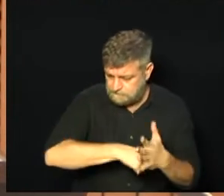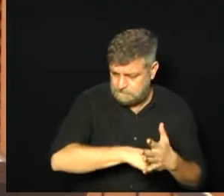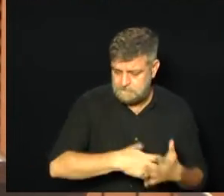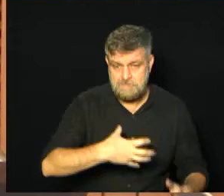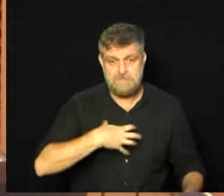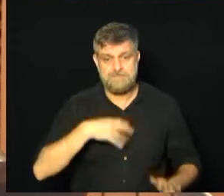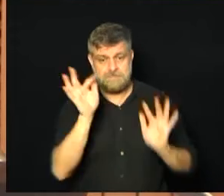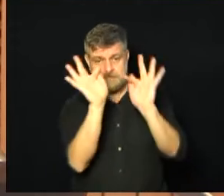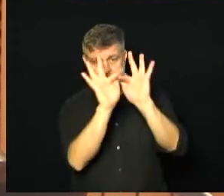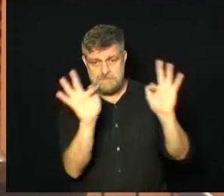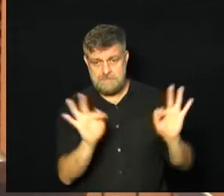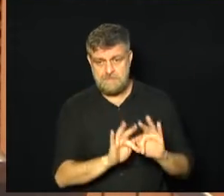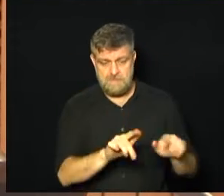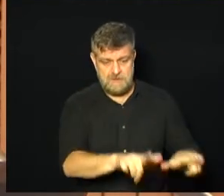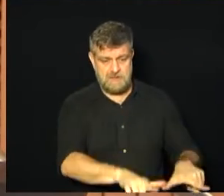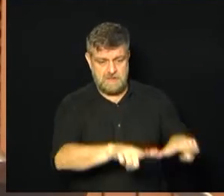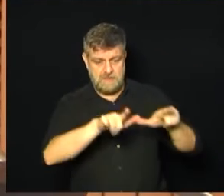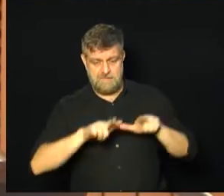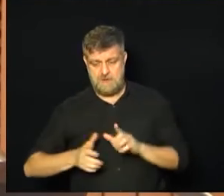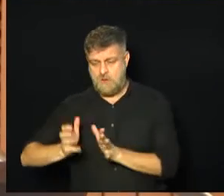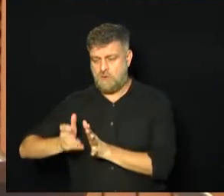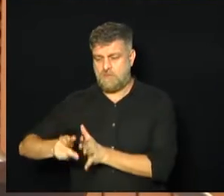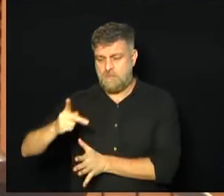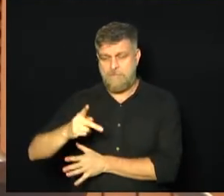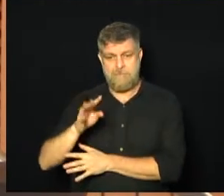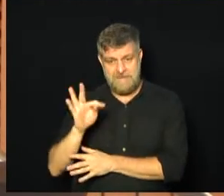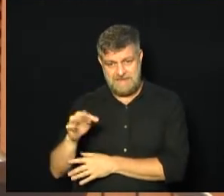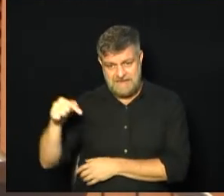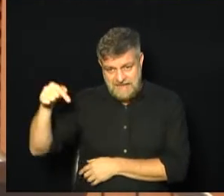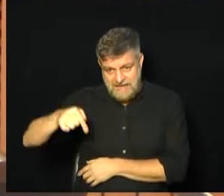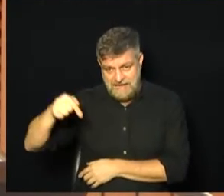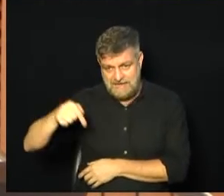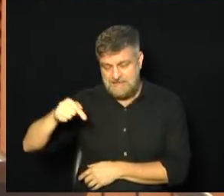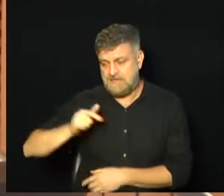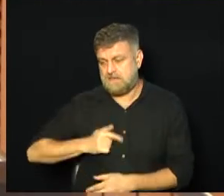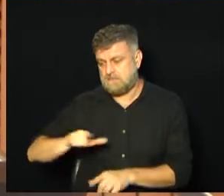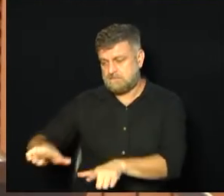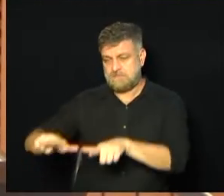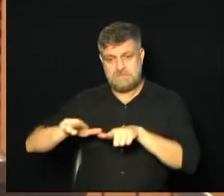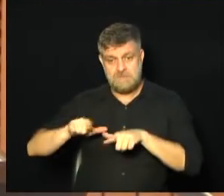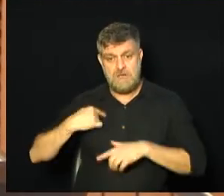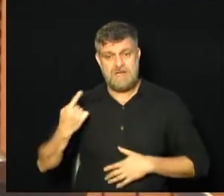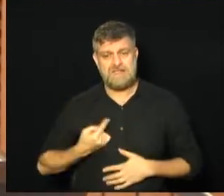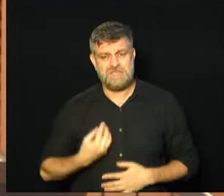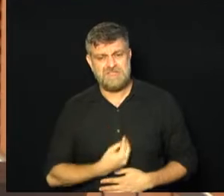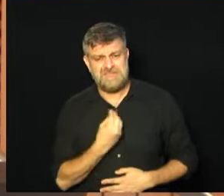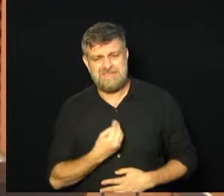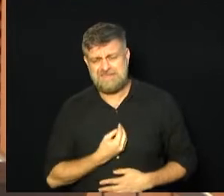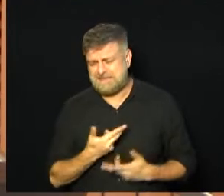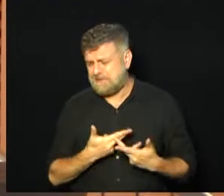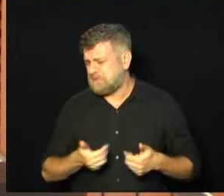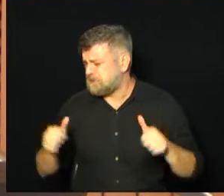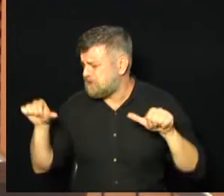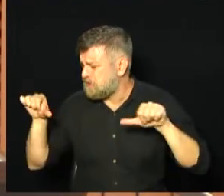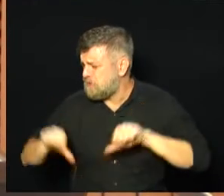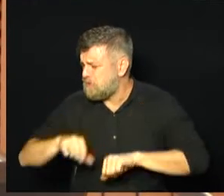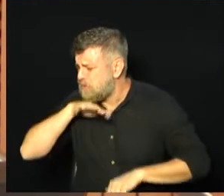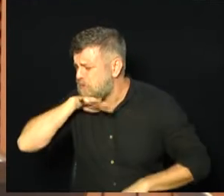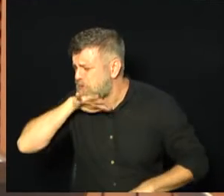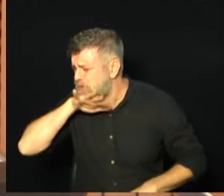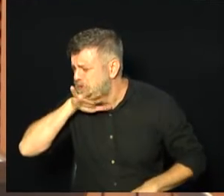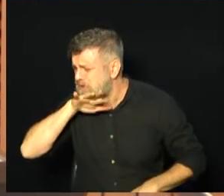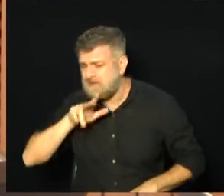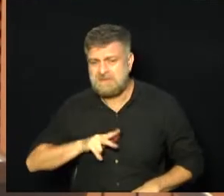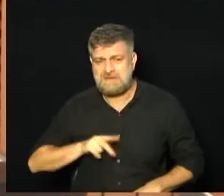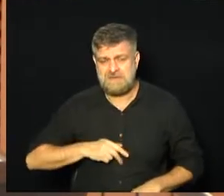feliz por ter sido homenageado pela bancada da esquerda nesse momento em que a gente vive tantas coisas pesadas e de desconstrução